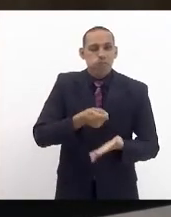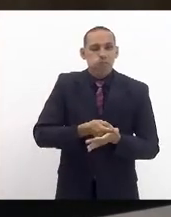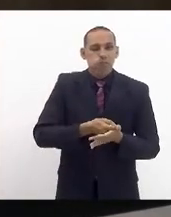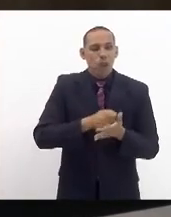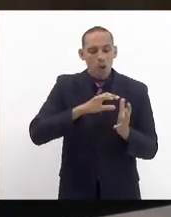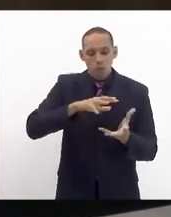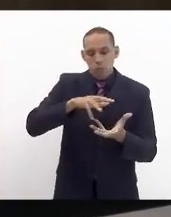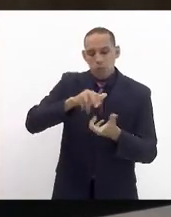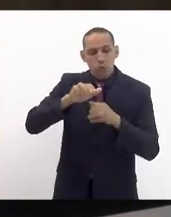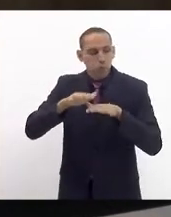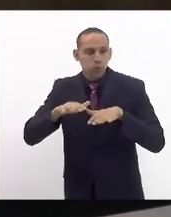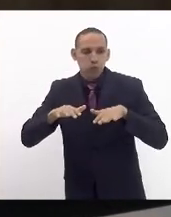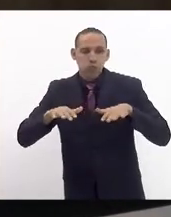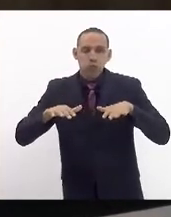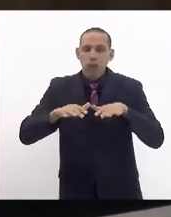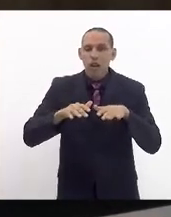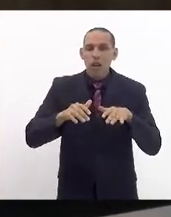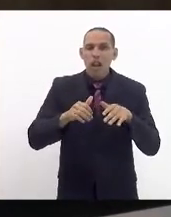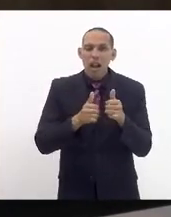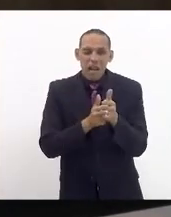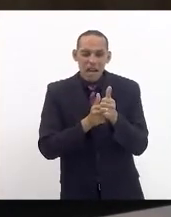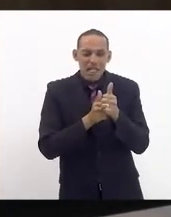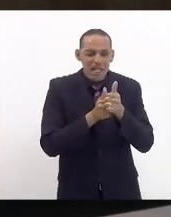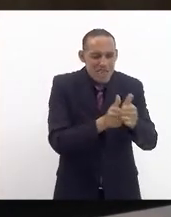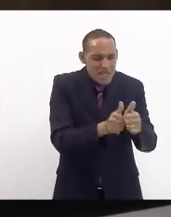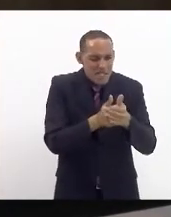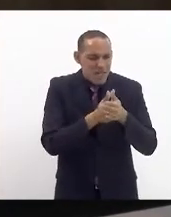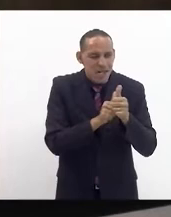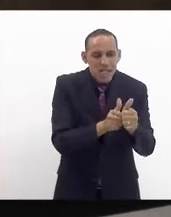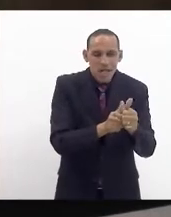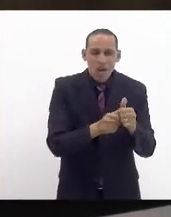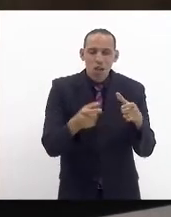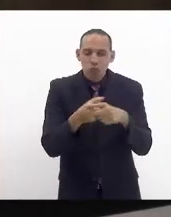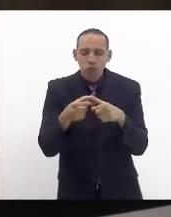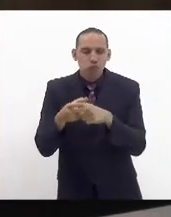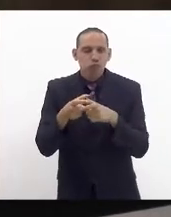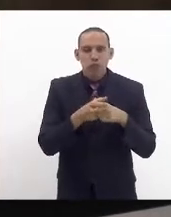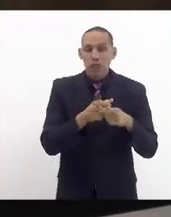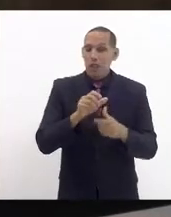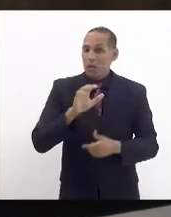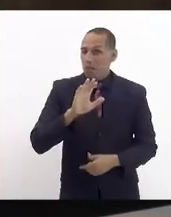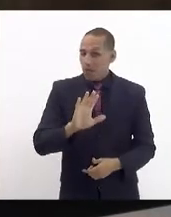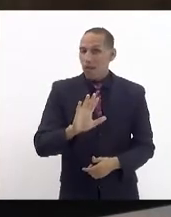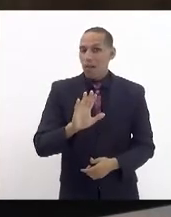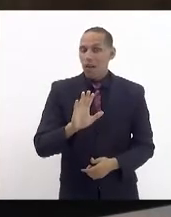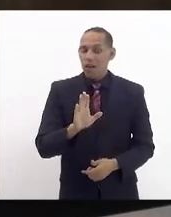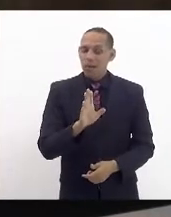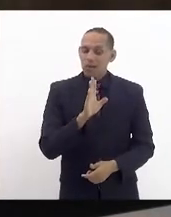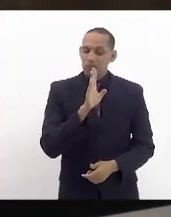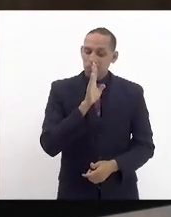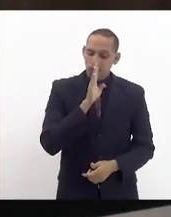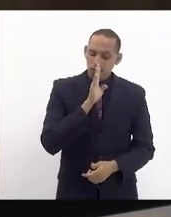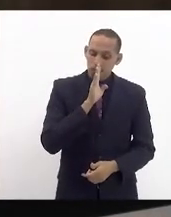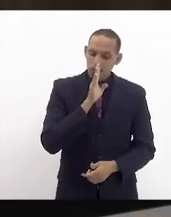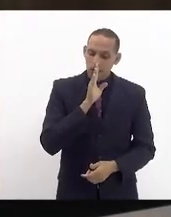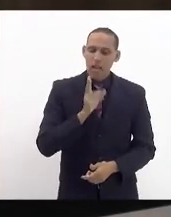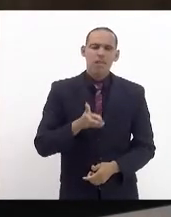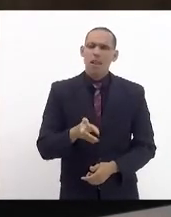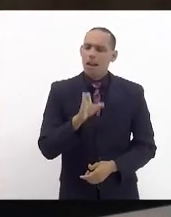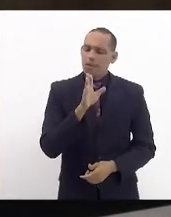afora, pela perseguição a minorias, mas, no entanto, se silenciam como